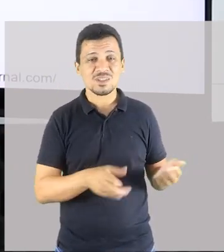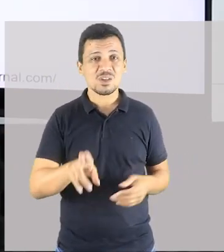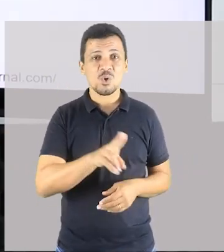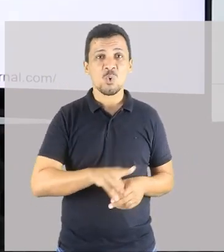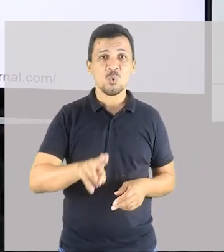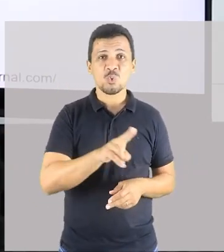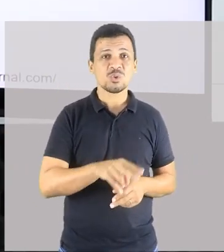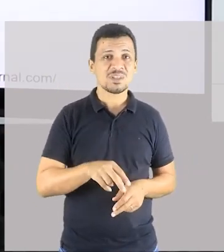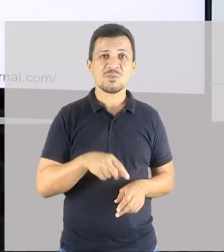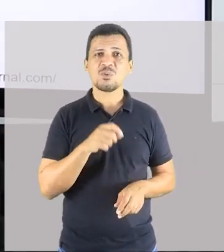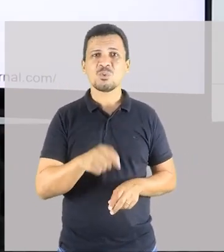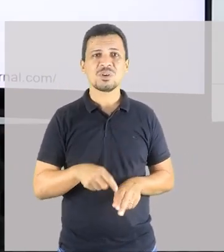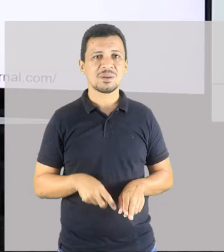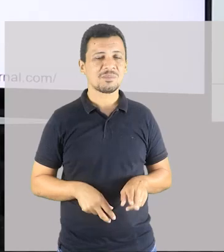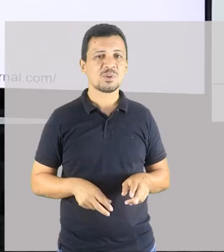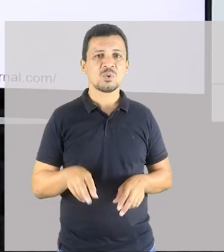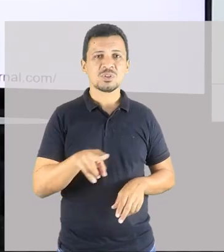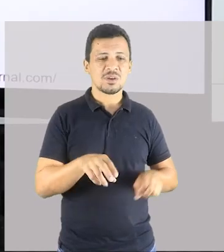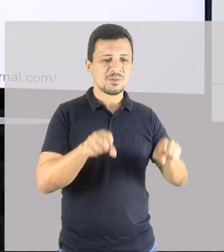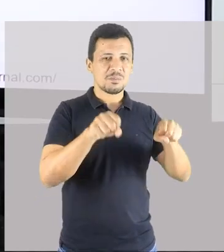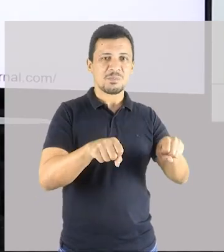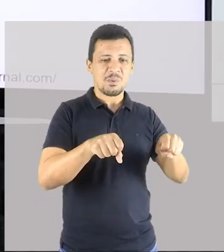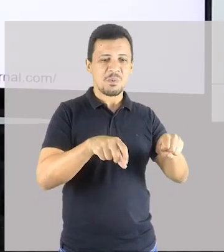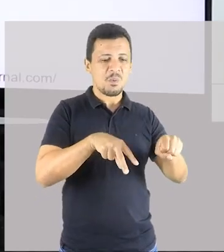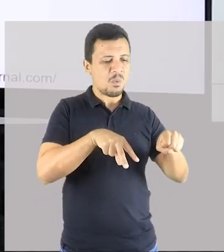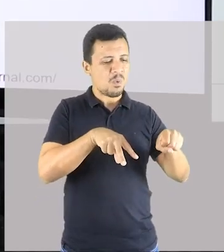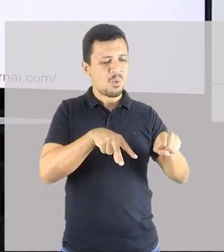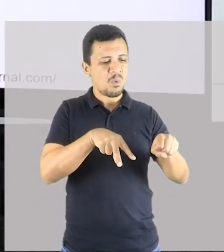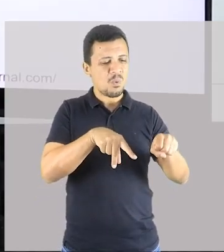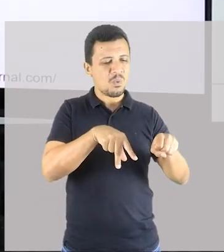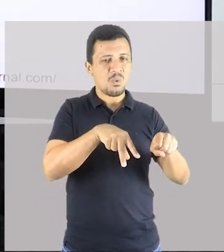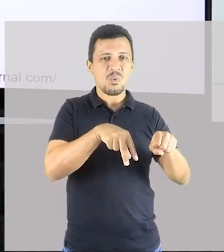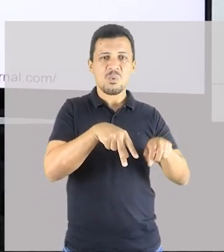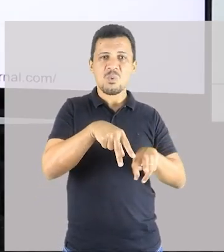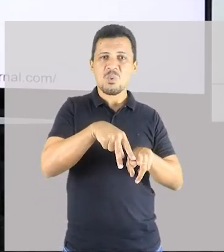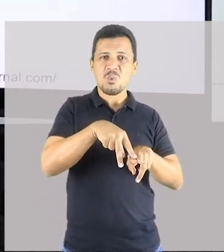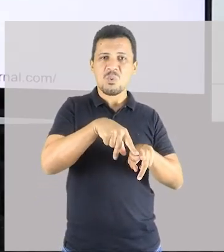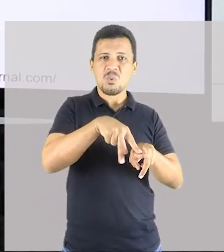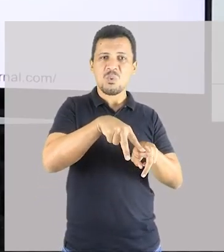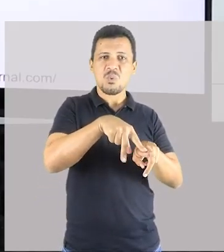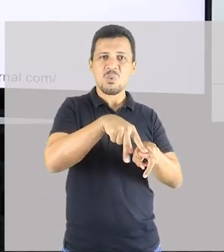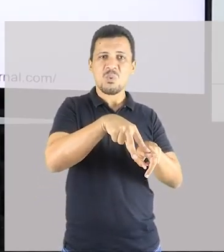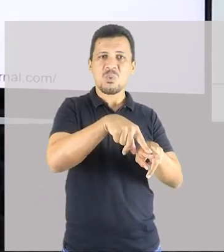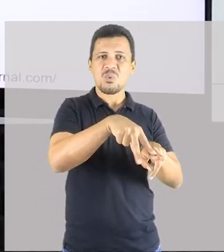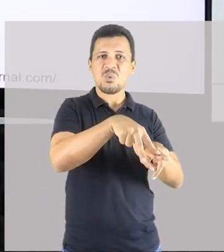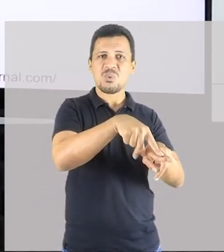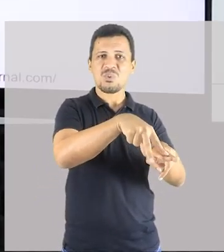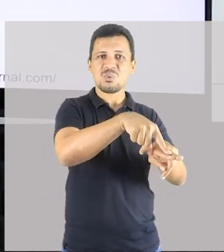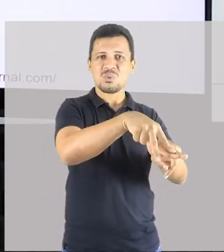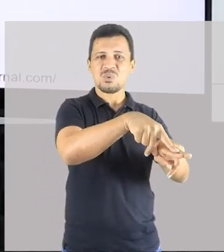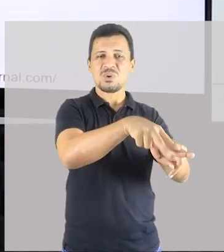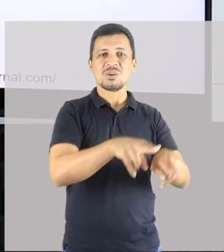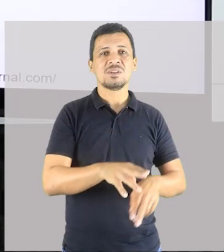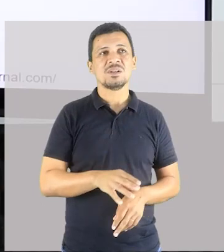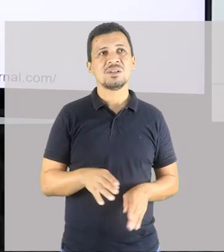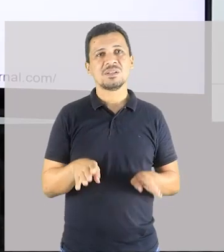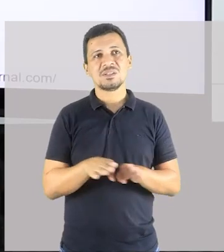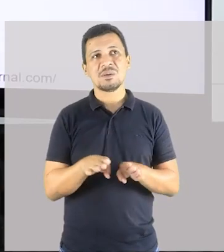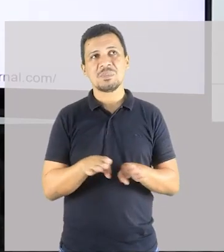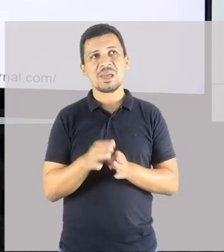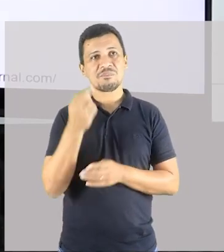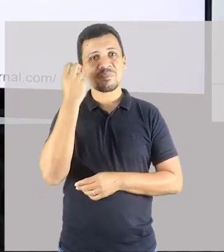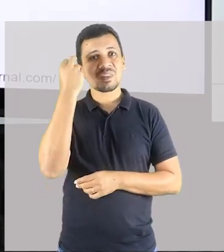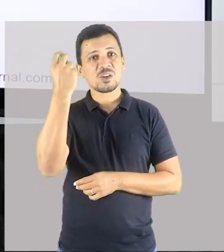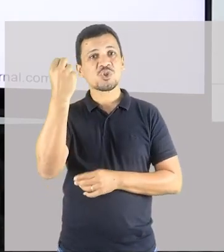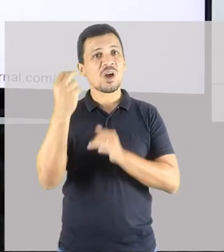os patinetes, tá? Eles utilizavam os patinetes como skate. A outra era de